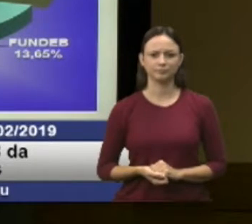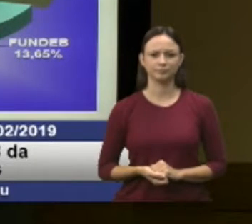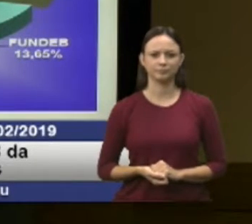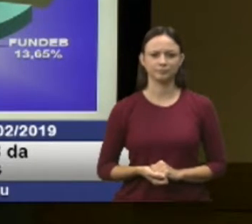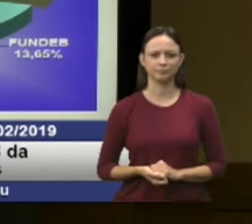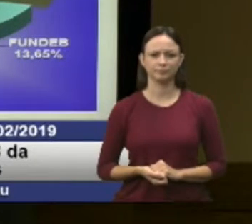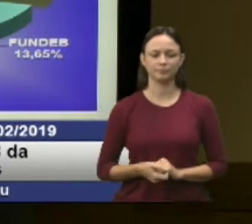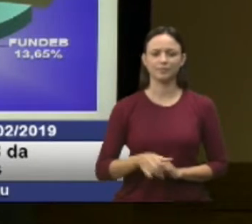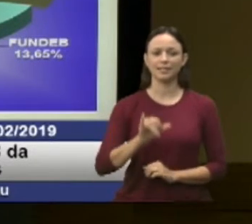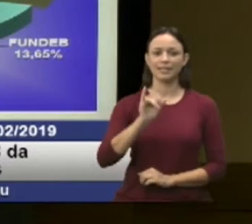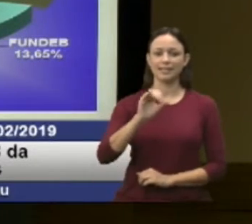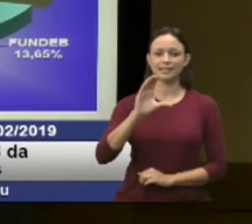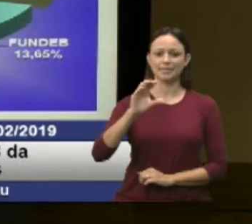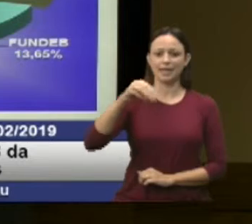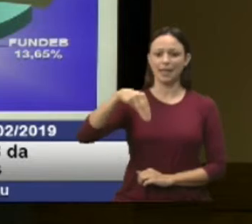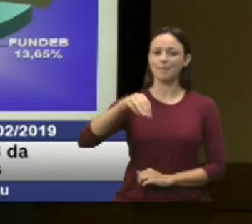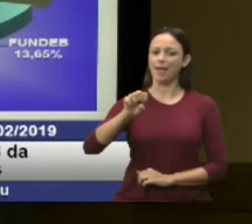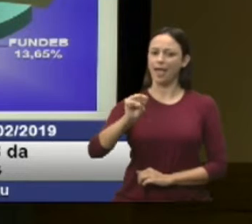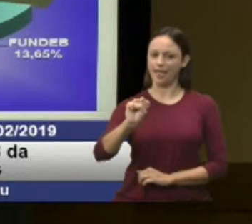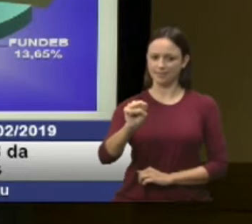o ICMS,